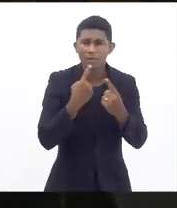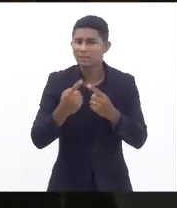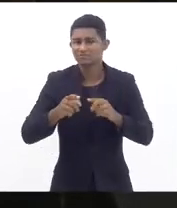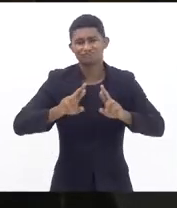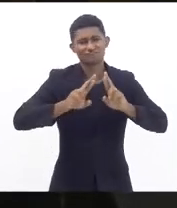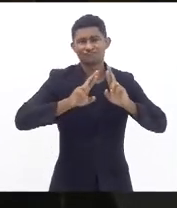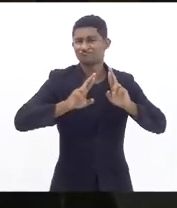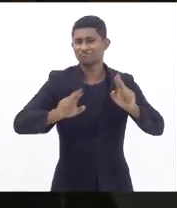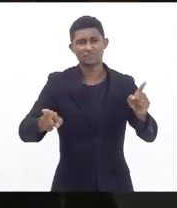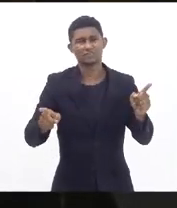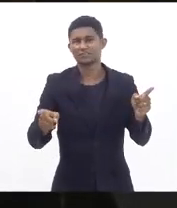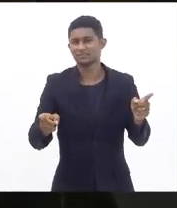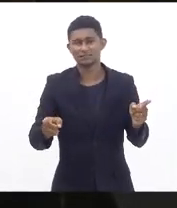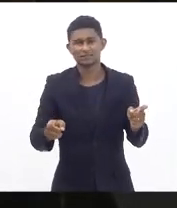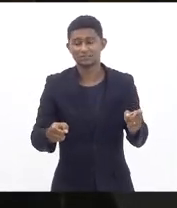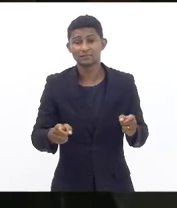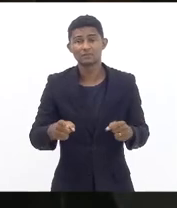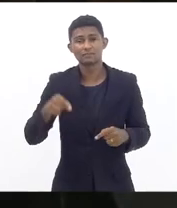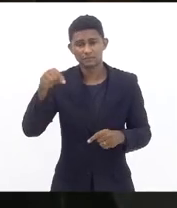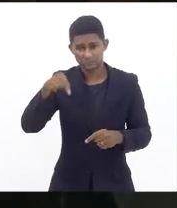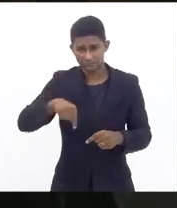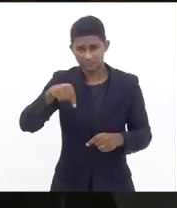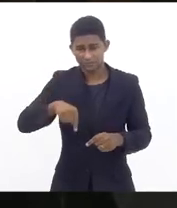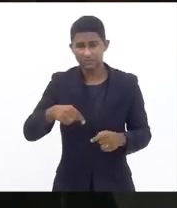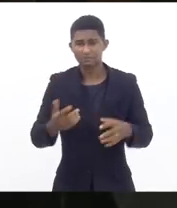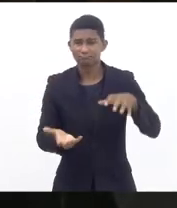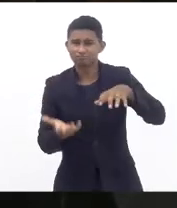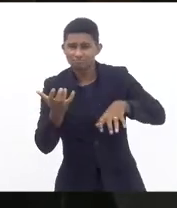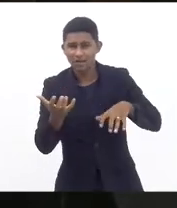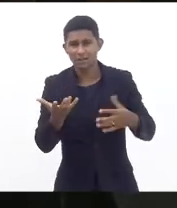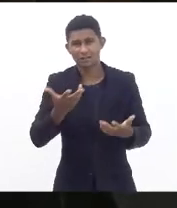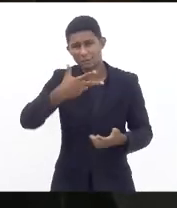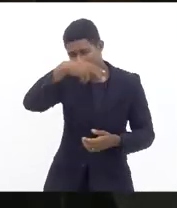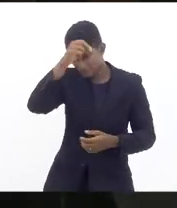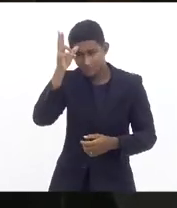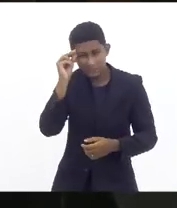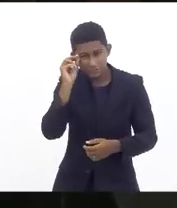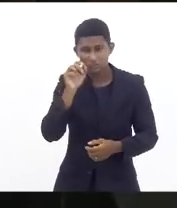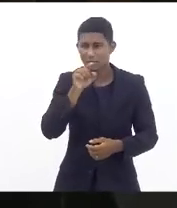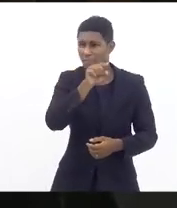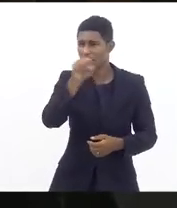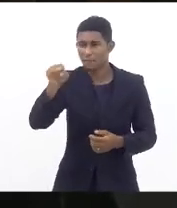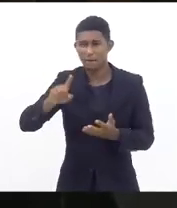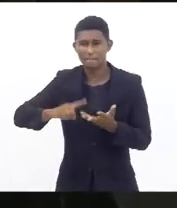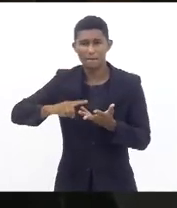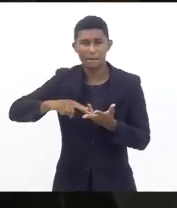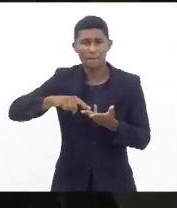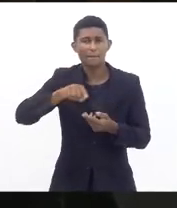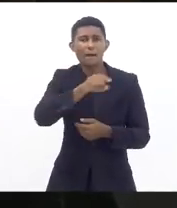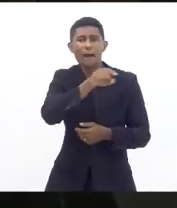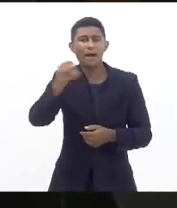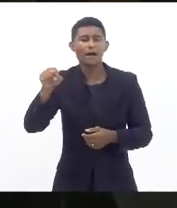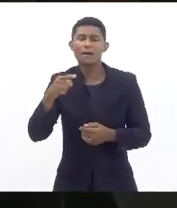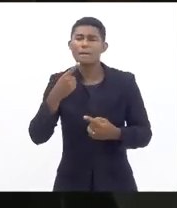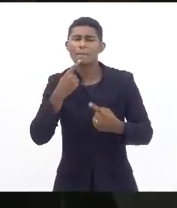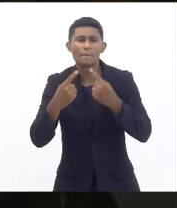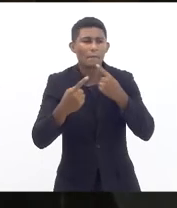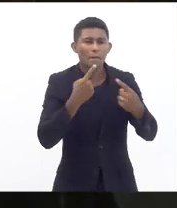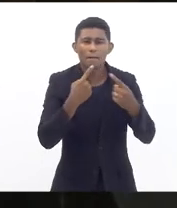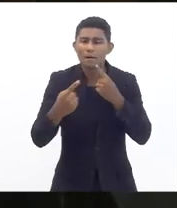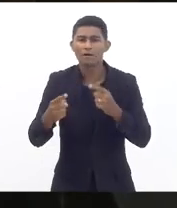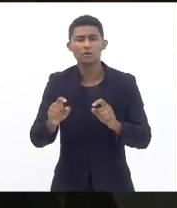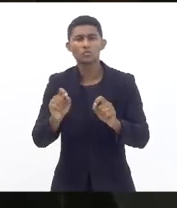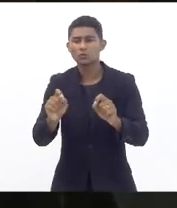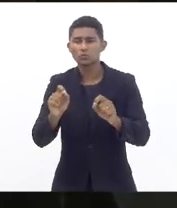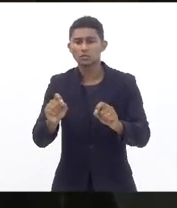assim mesmo, pela reação que teve o parlamento, a prefeitura e outros segmentos, como é que você